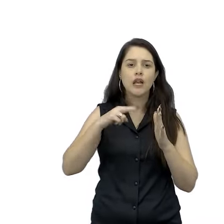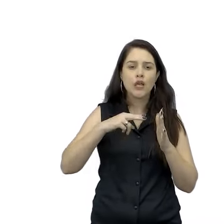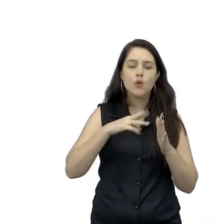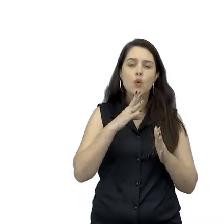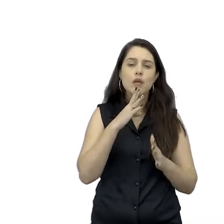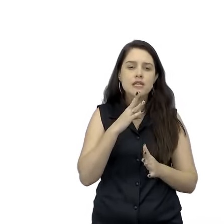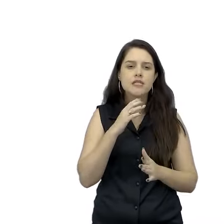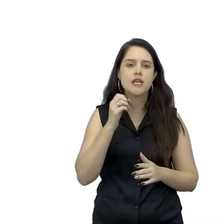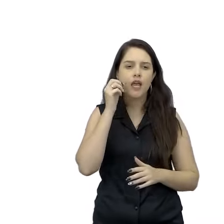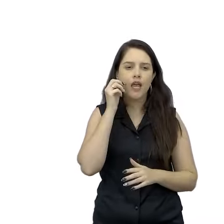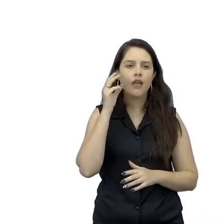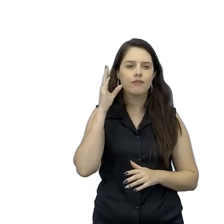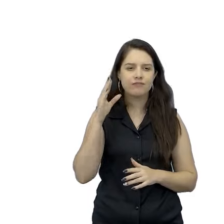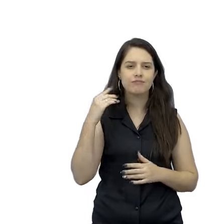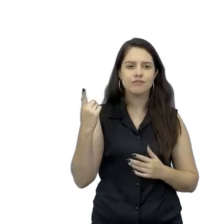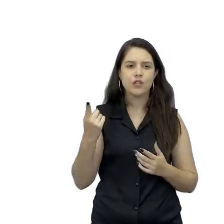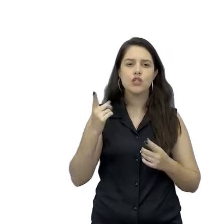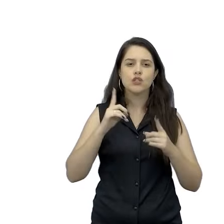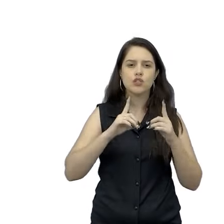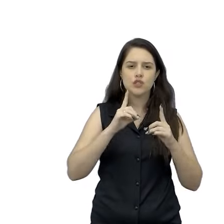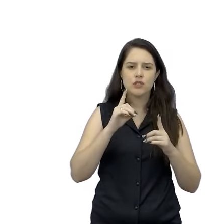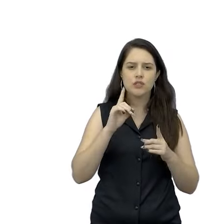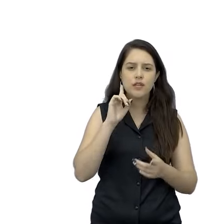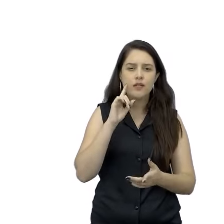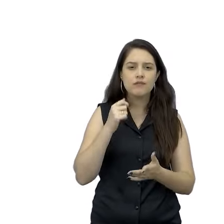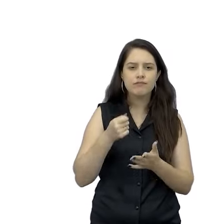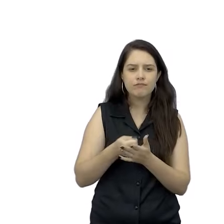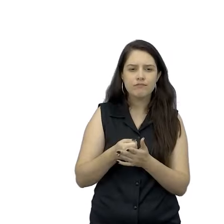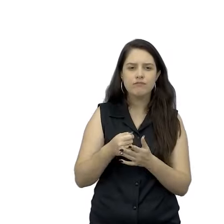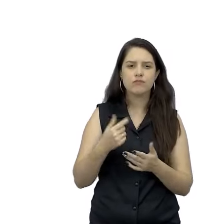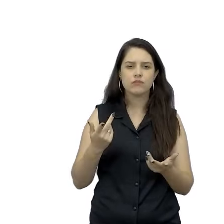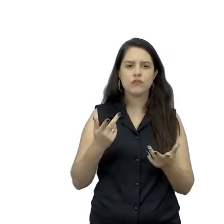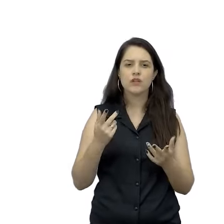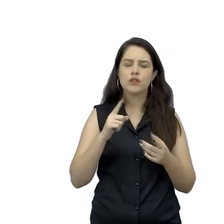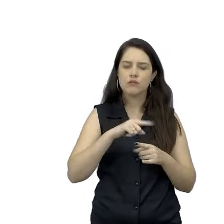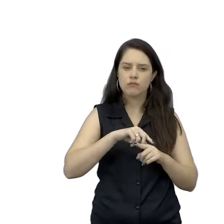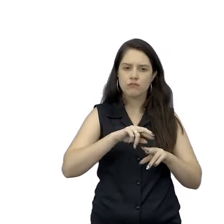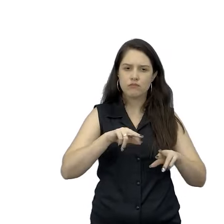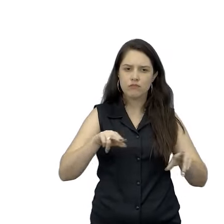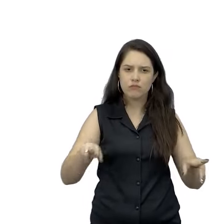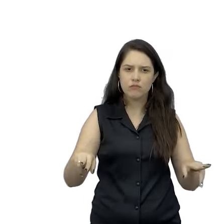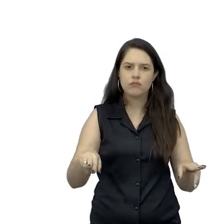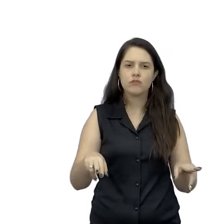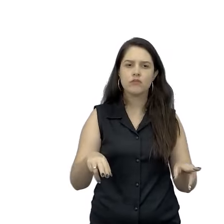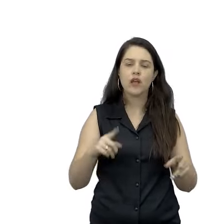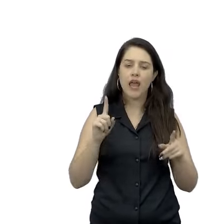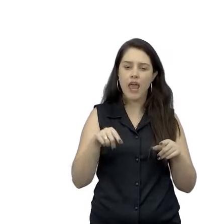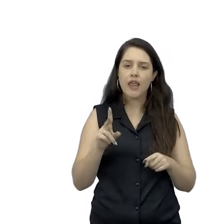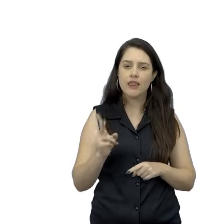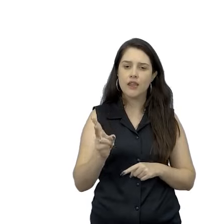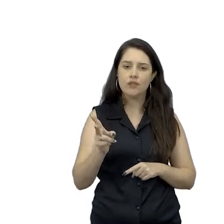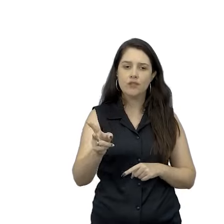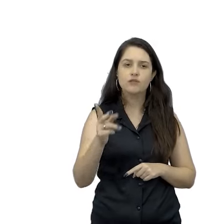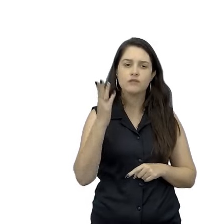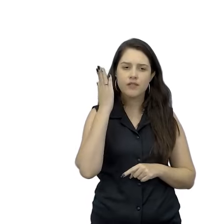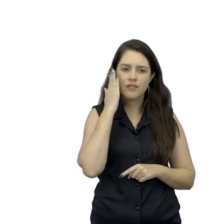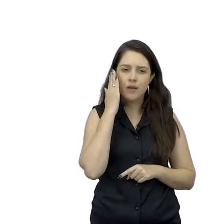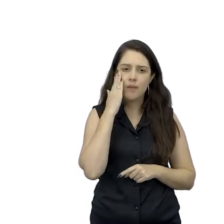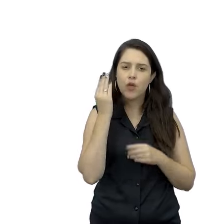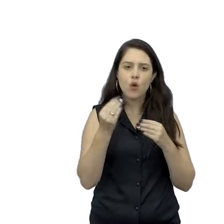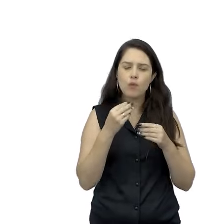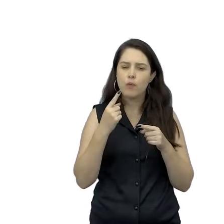É interessante que a gente sempre faça essa interpretação do verbo, né, que ele sempre apresenta no infinitivo. Então, vai estabelecer